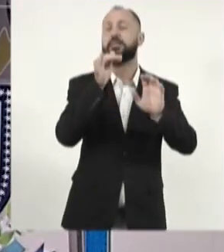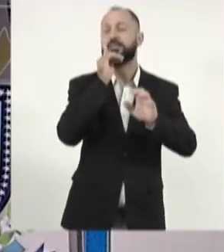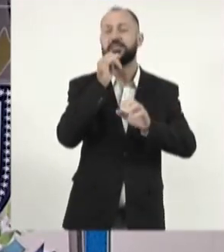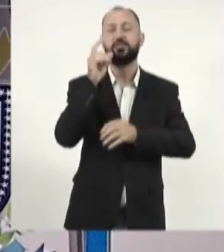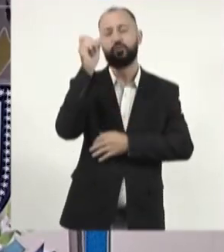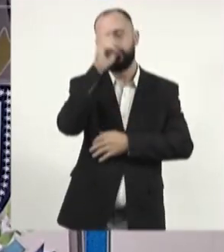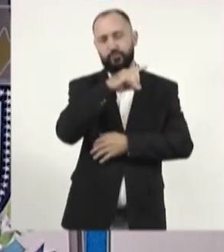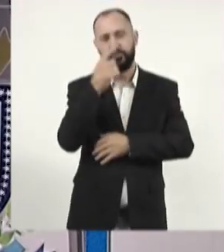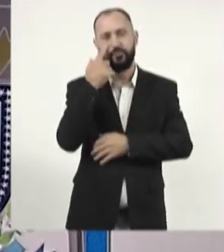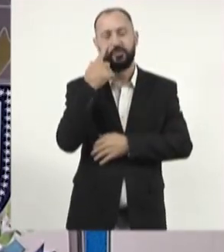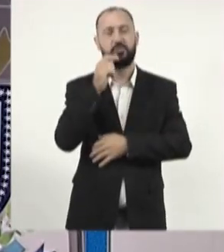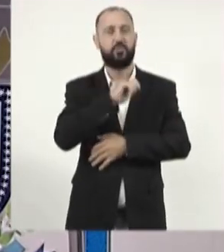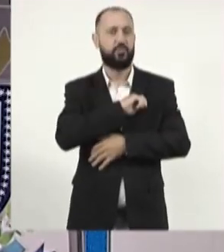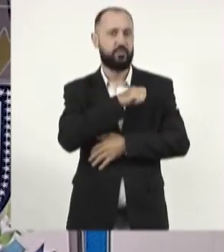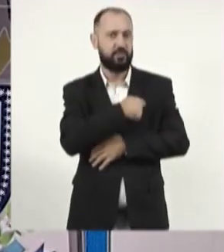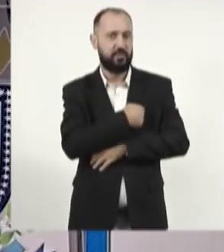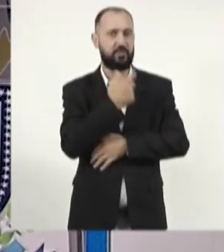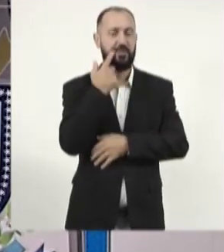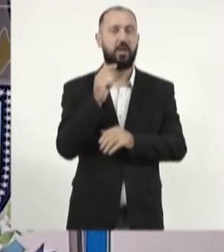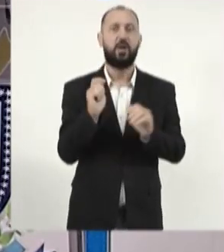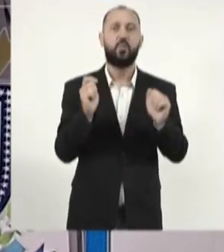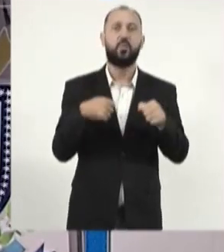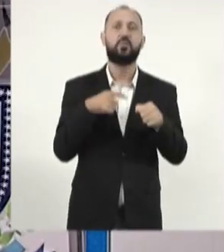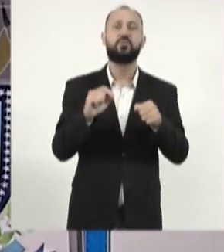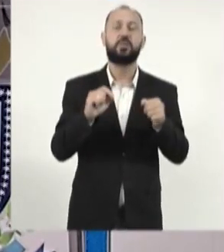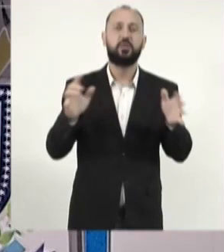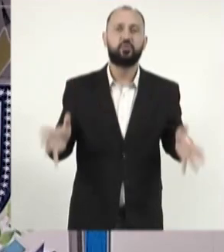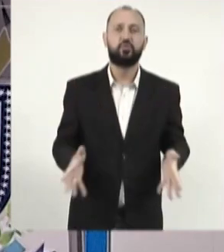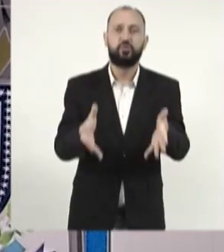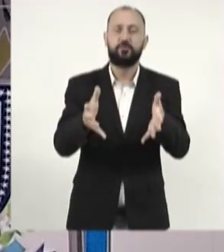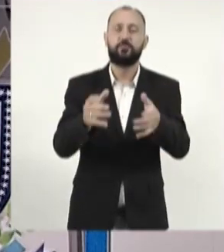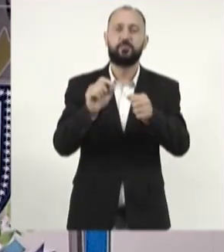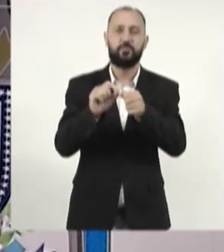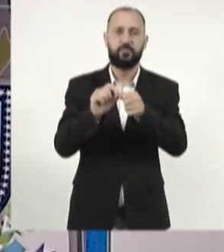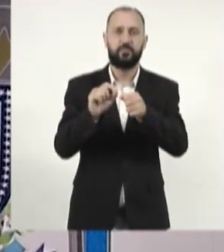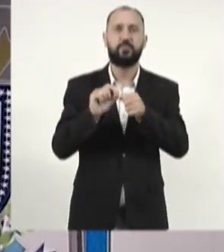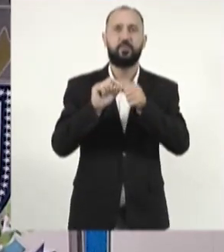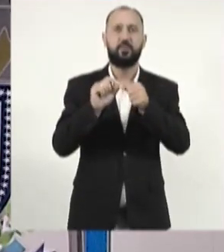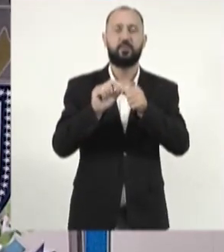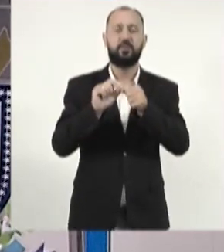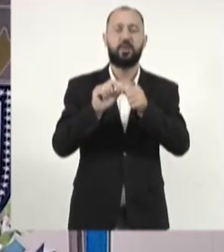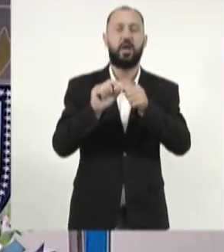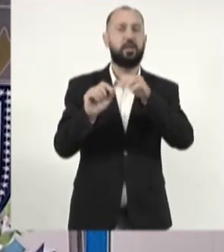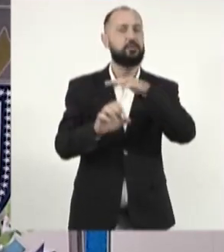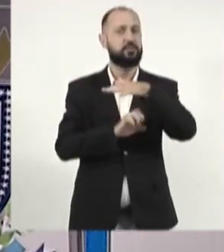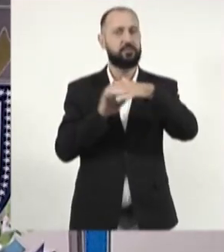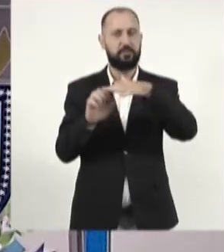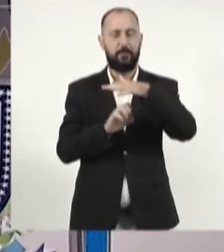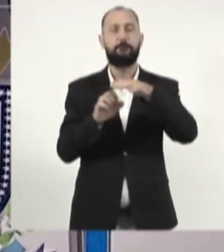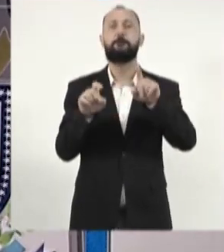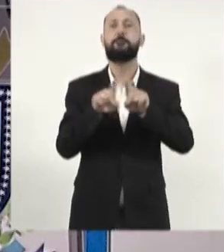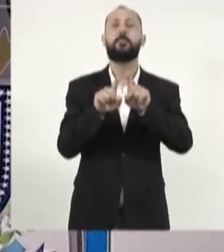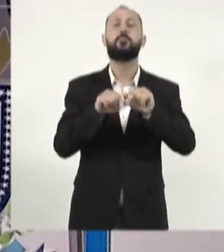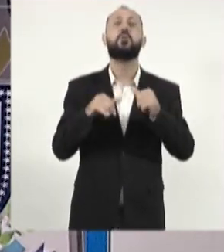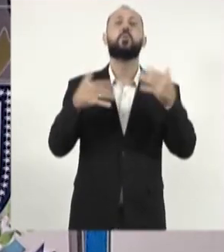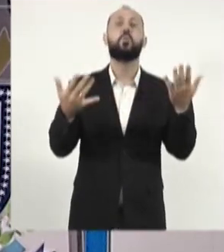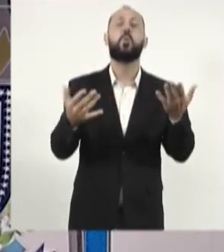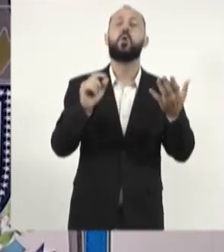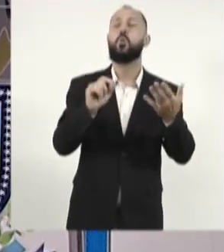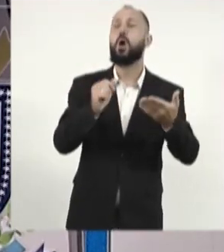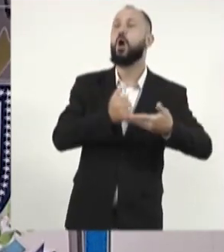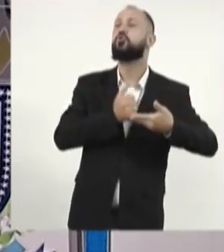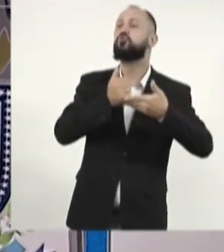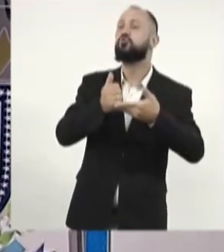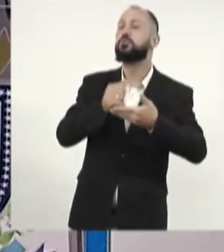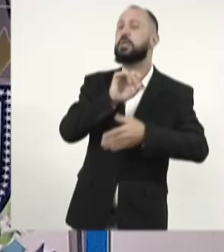é difícil fiscalizar as condições em que esses incentivos foram concedidos a essas empresas e também qual é a